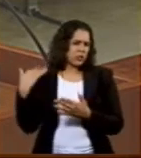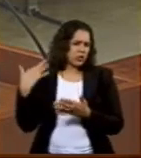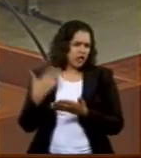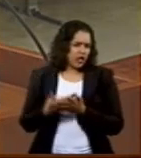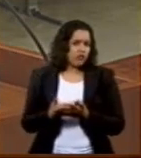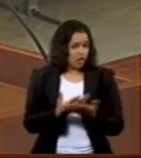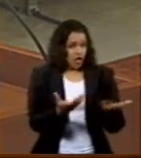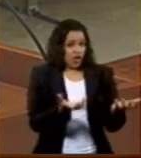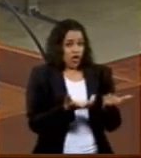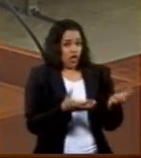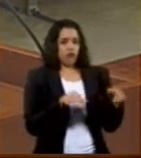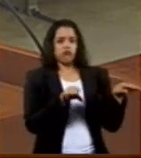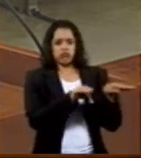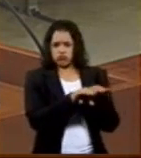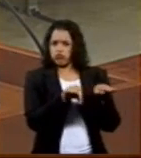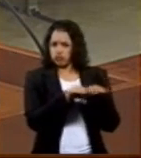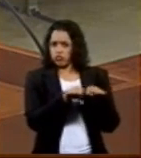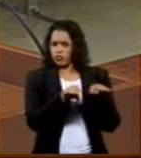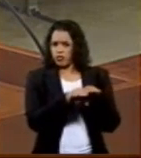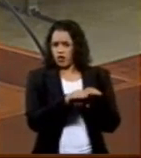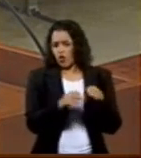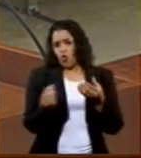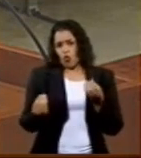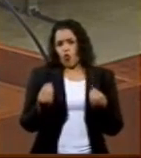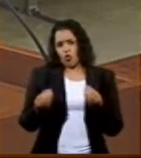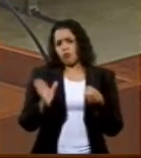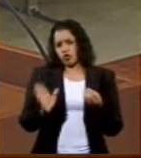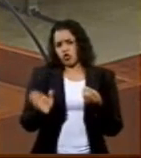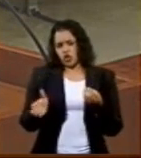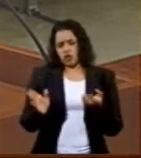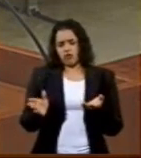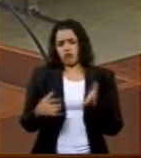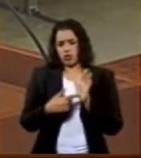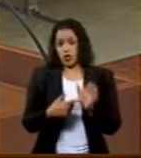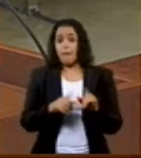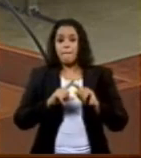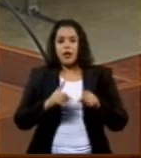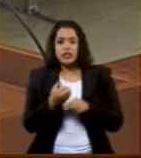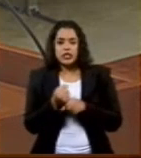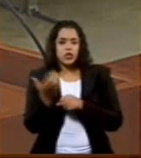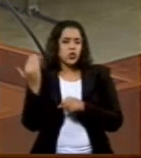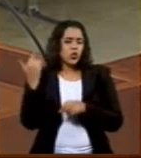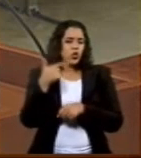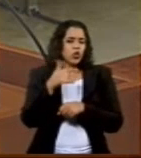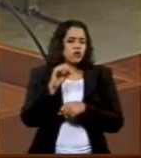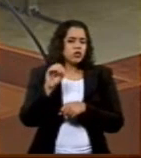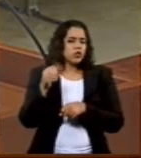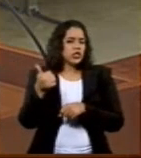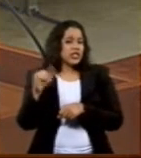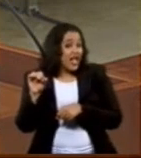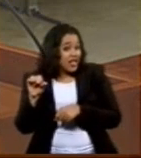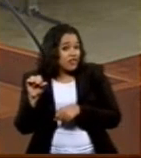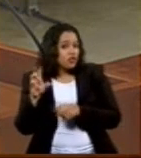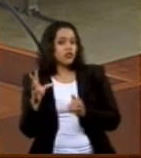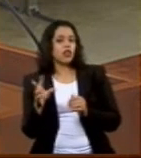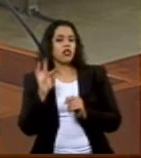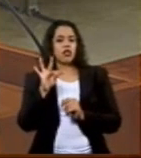favor da isonomia, como o ora combatido, mas desde 2010, que o TST